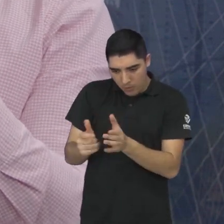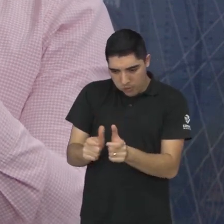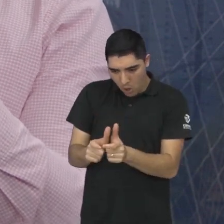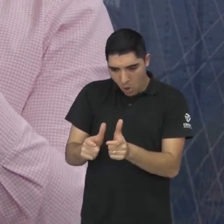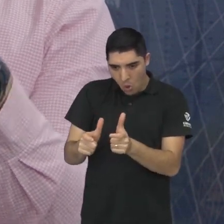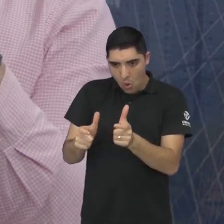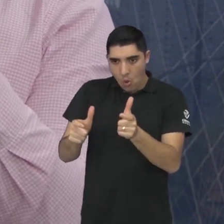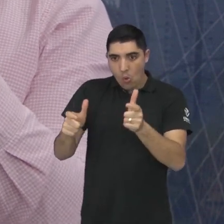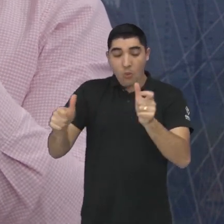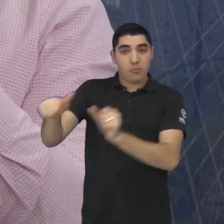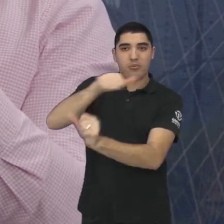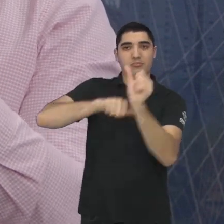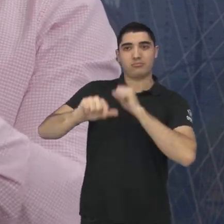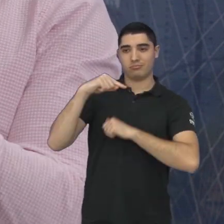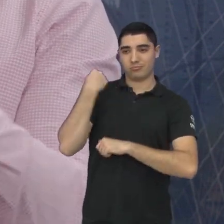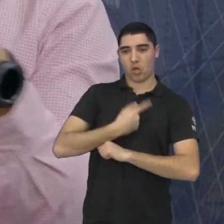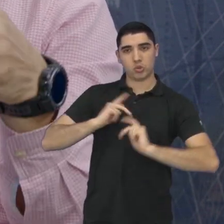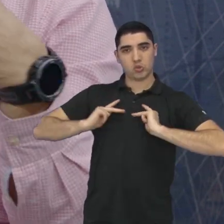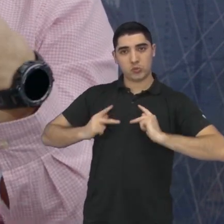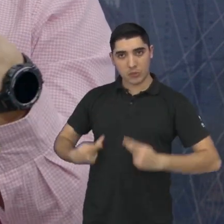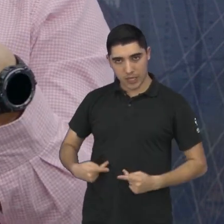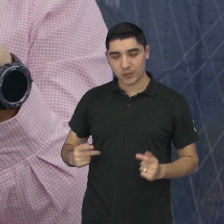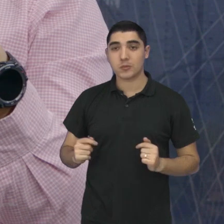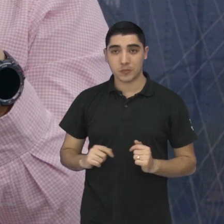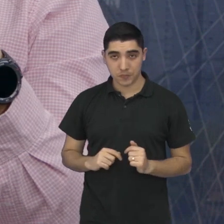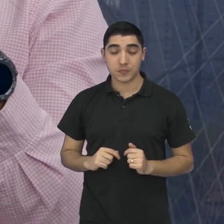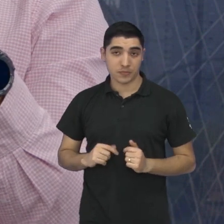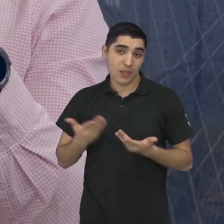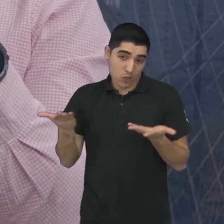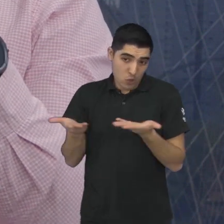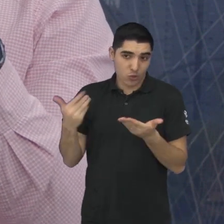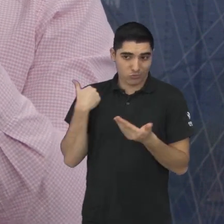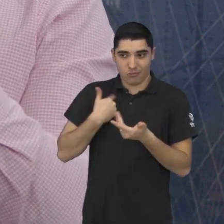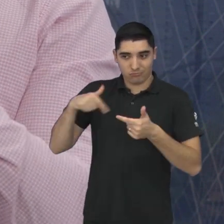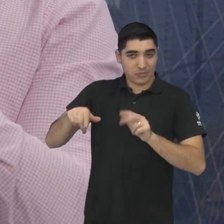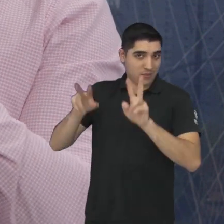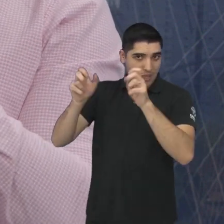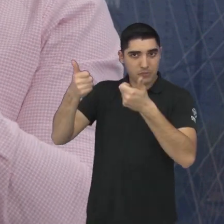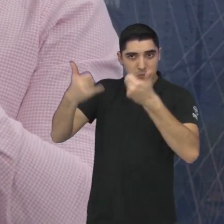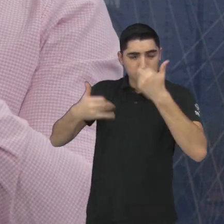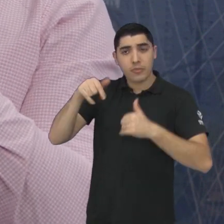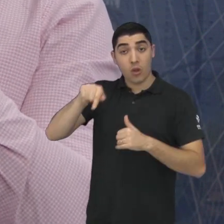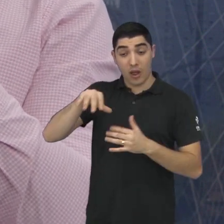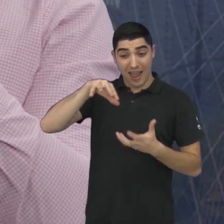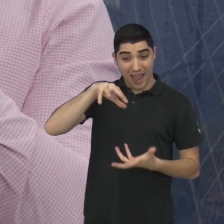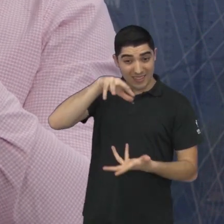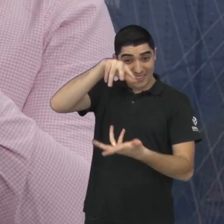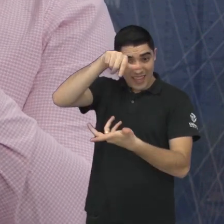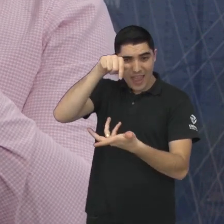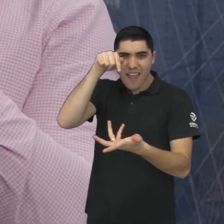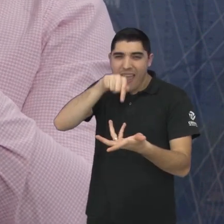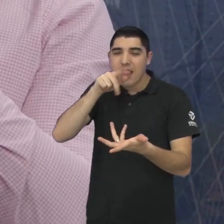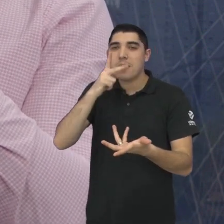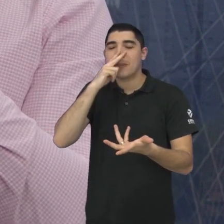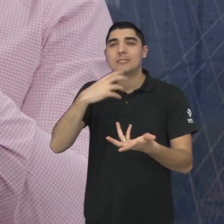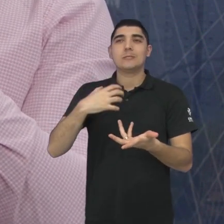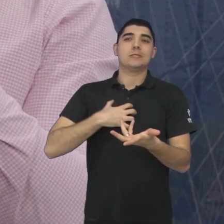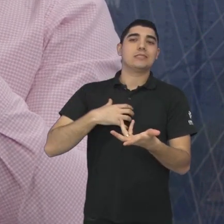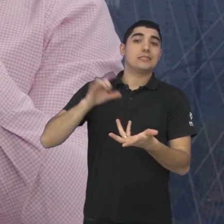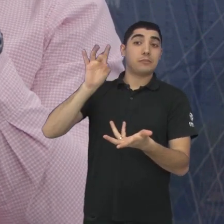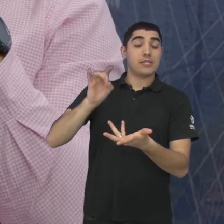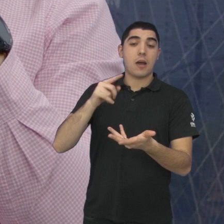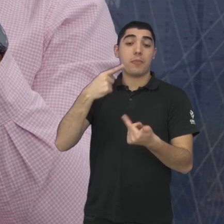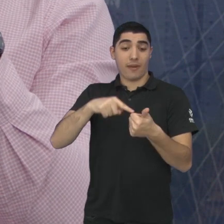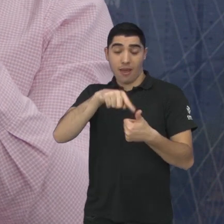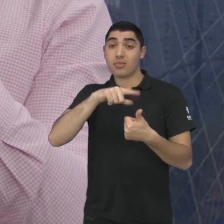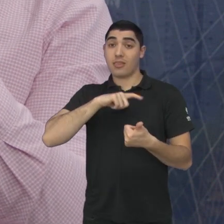até hoje, até nós, que estamos aqui estudando e conversando sobre esse assunto. A Terra, de uma certa forma, é muito especial. Ela, além